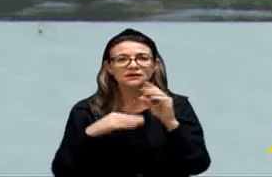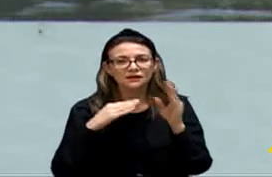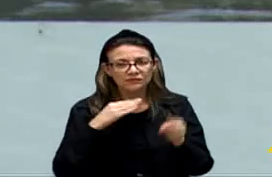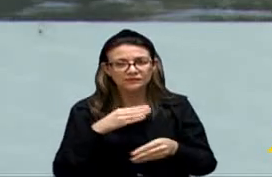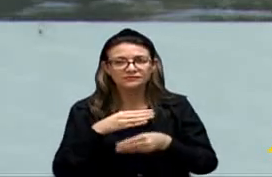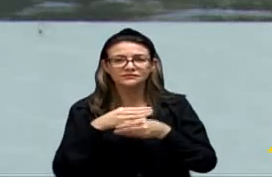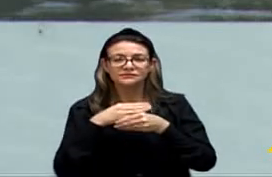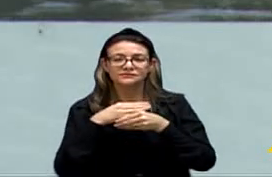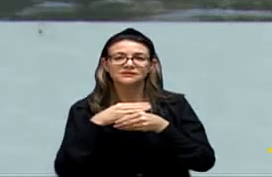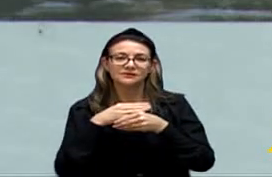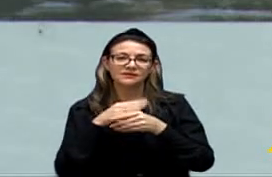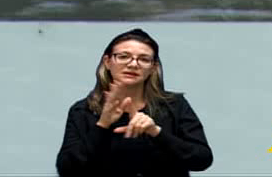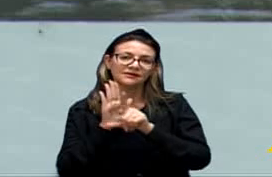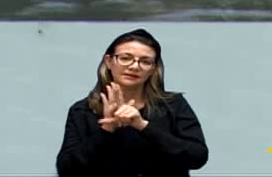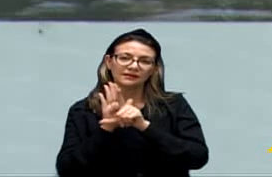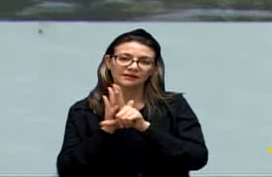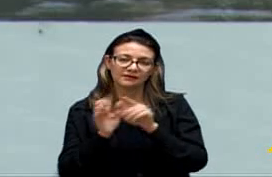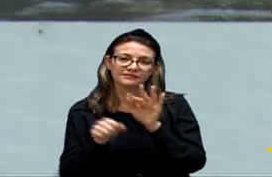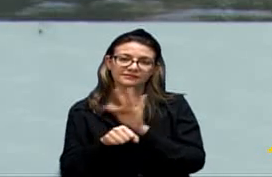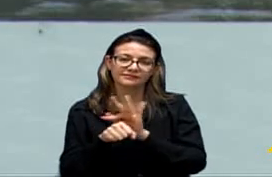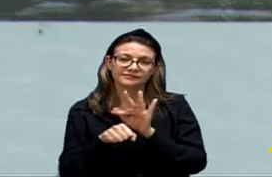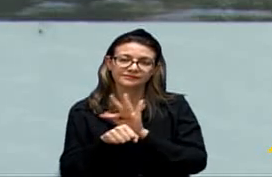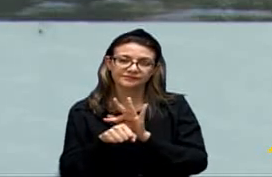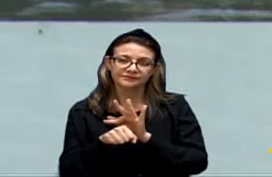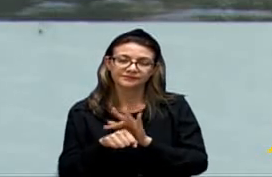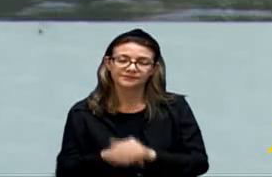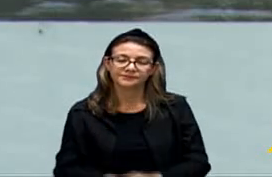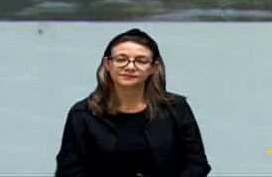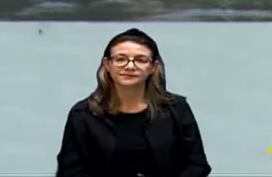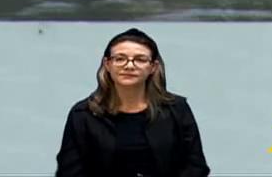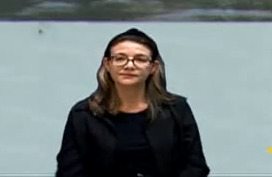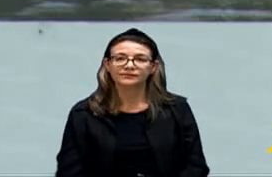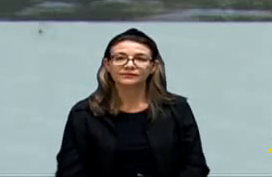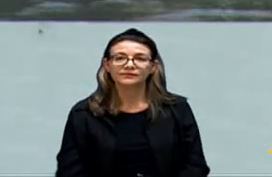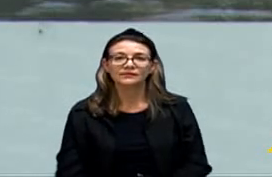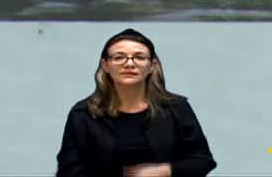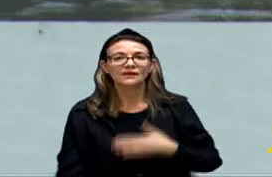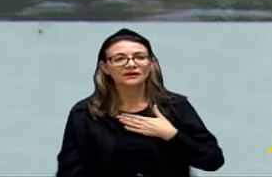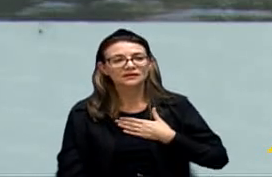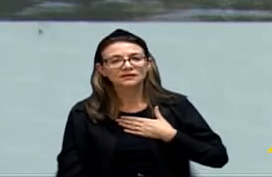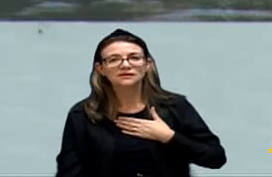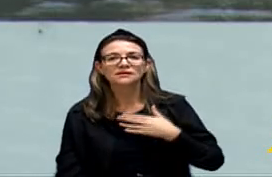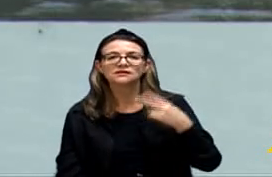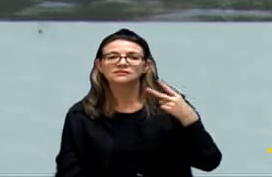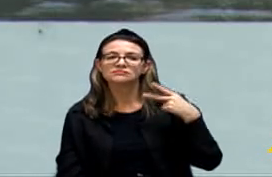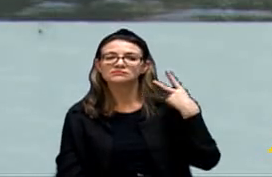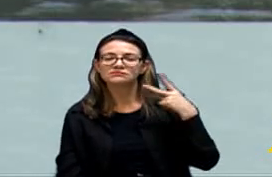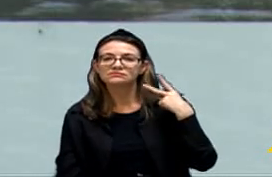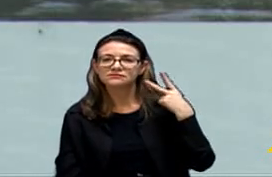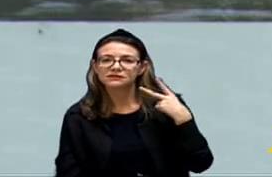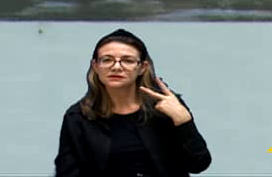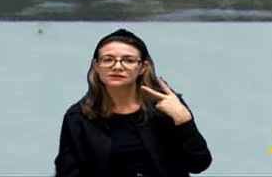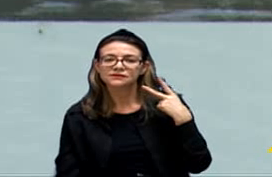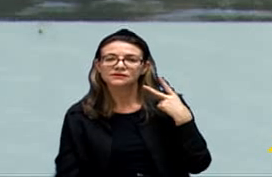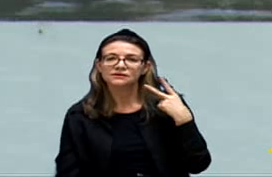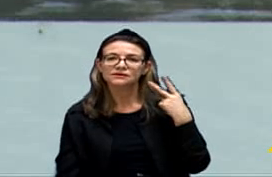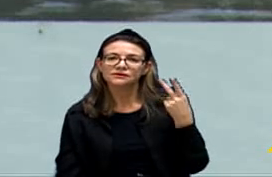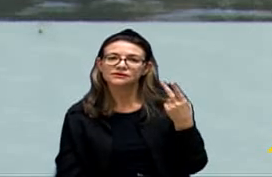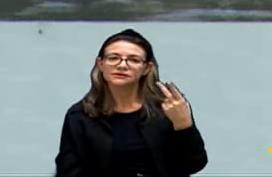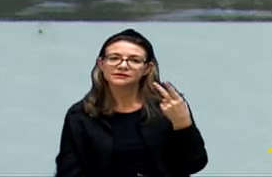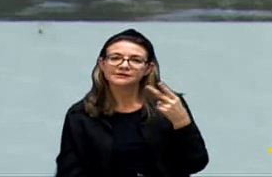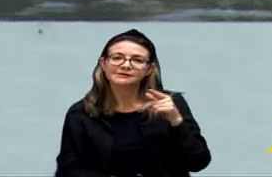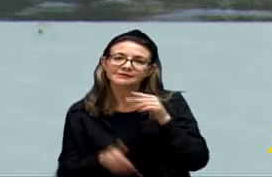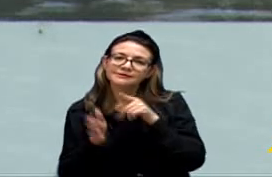escopo da lei federal então Eh eu gostaria que os vereadores pudessem eh rever